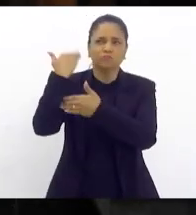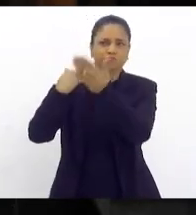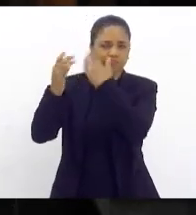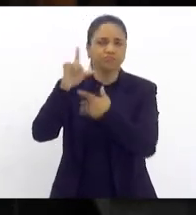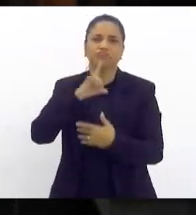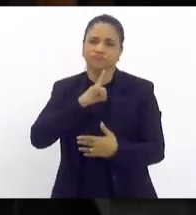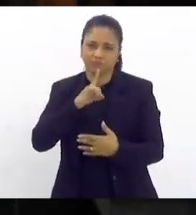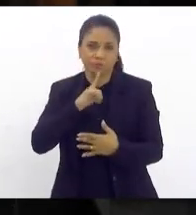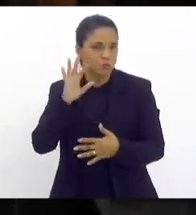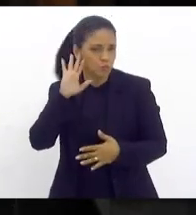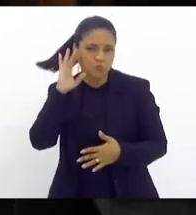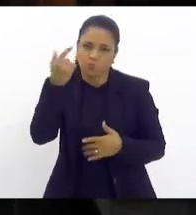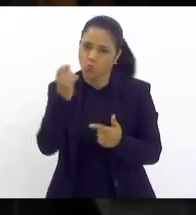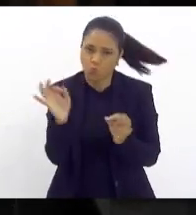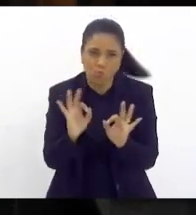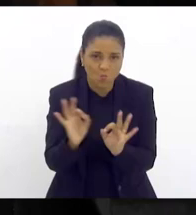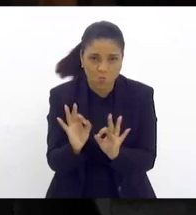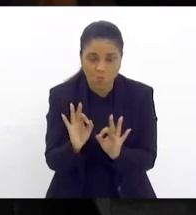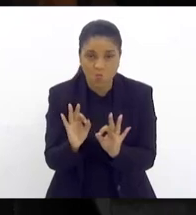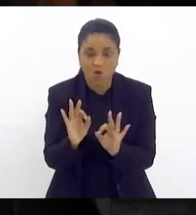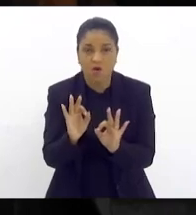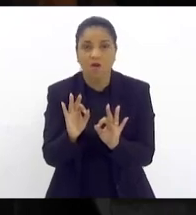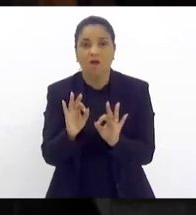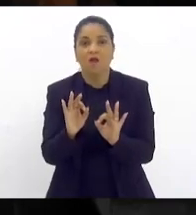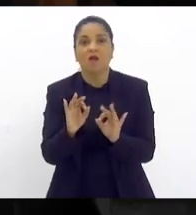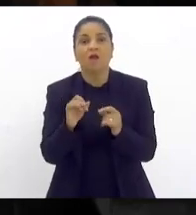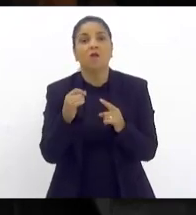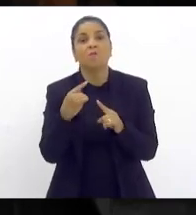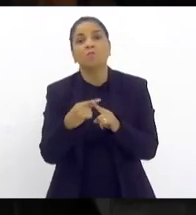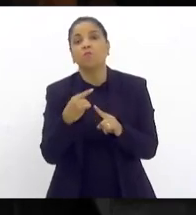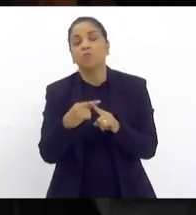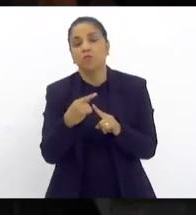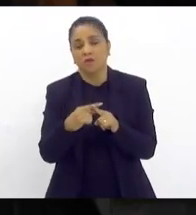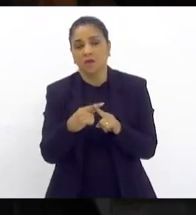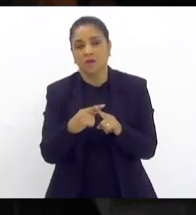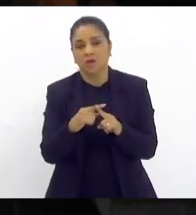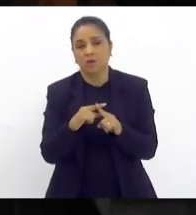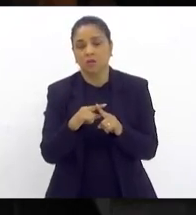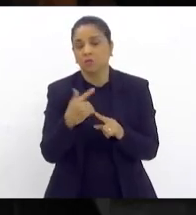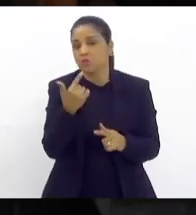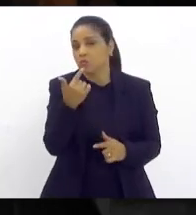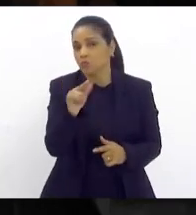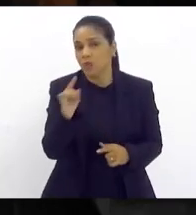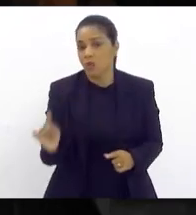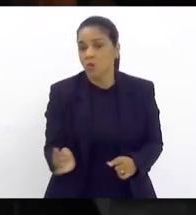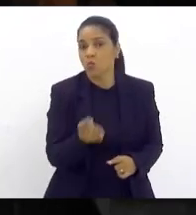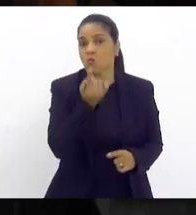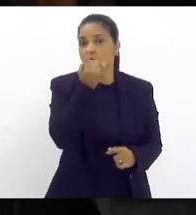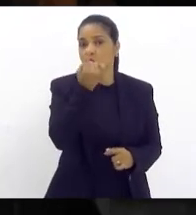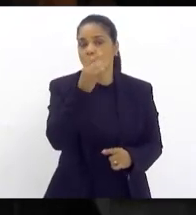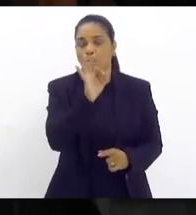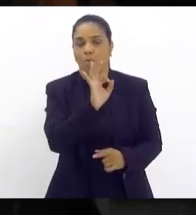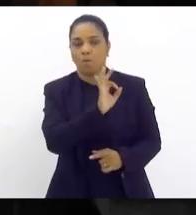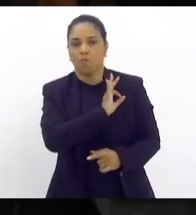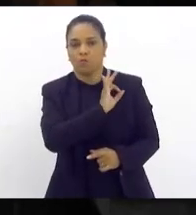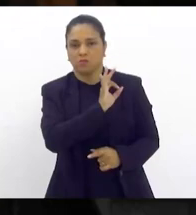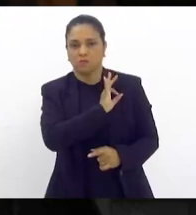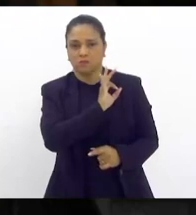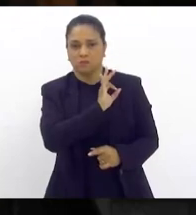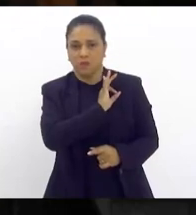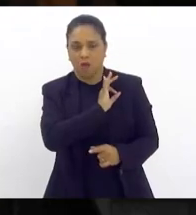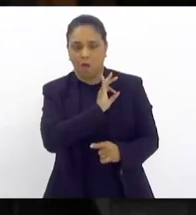e obviamente não resolveu você tem que ter uma Até porque não há um caso de um policial na porta da escola